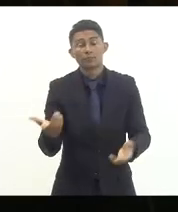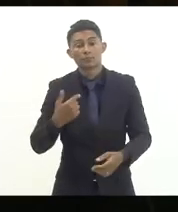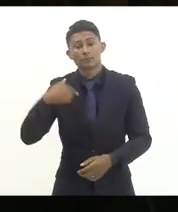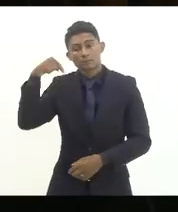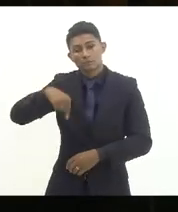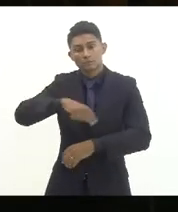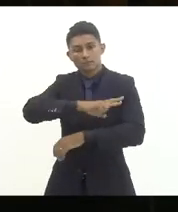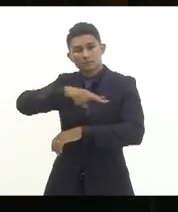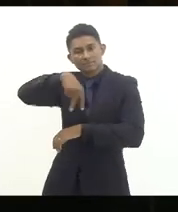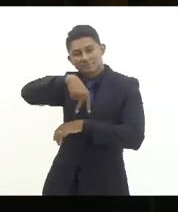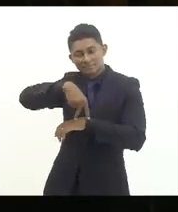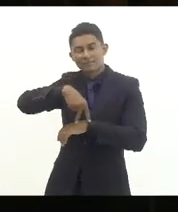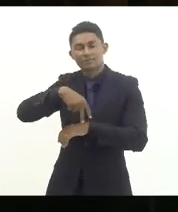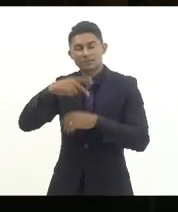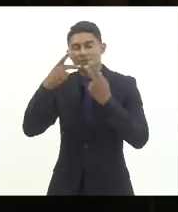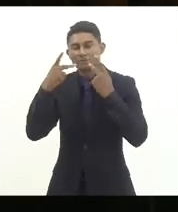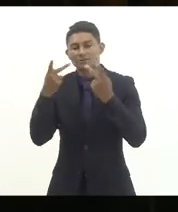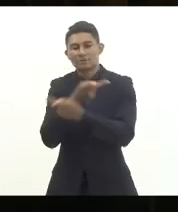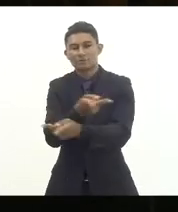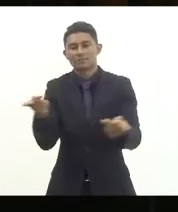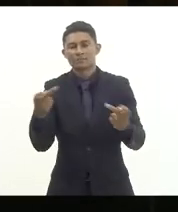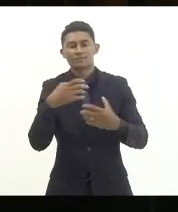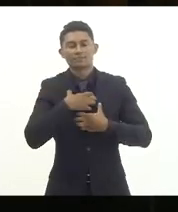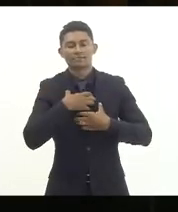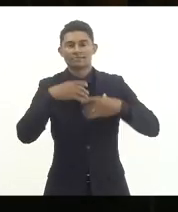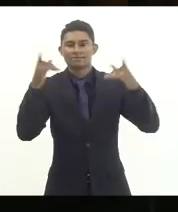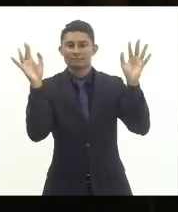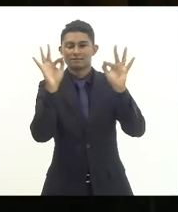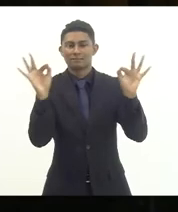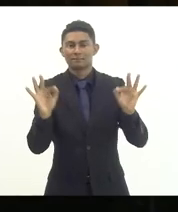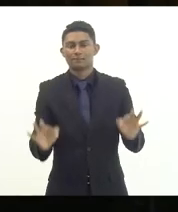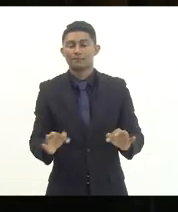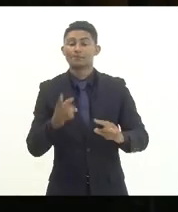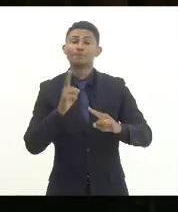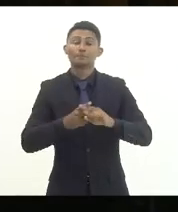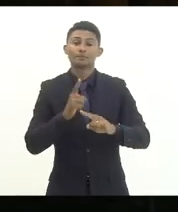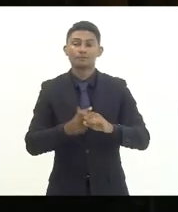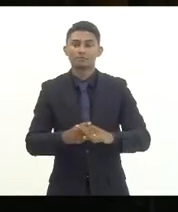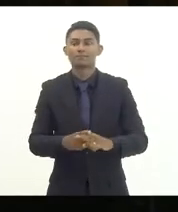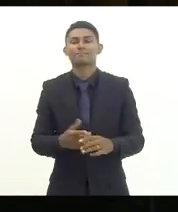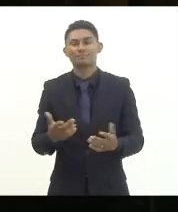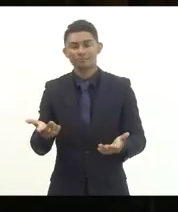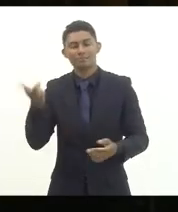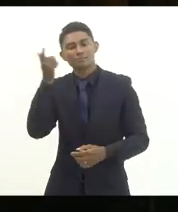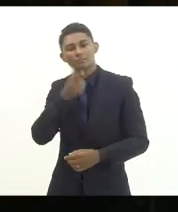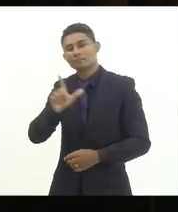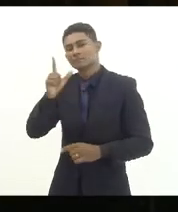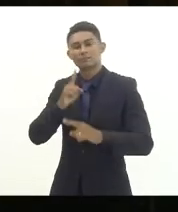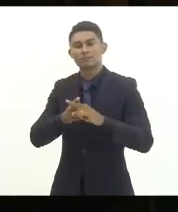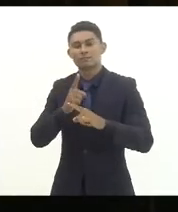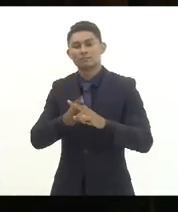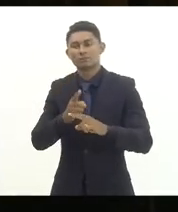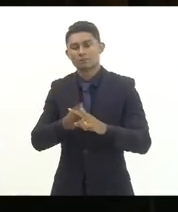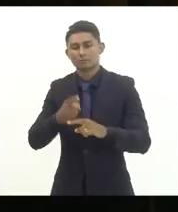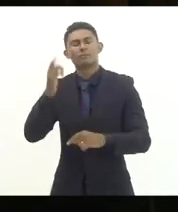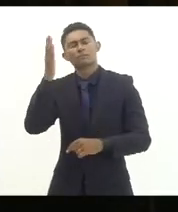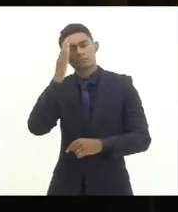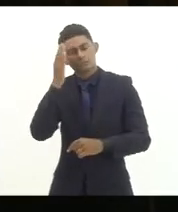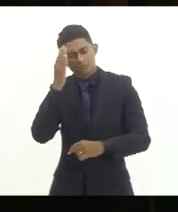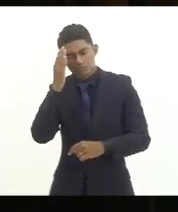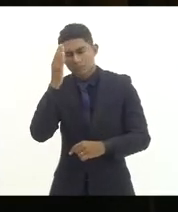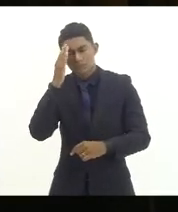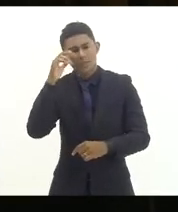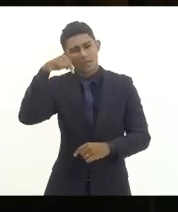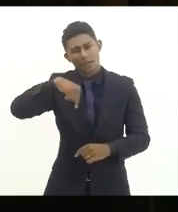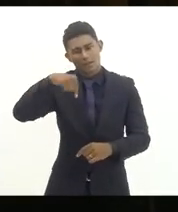com muita satisfação e alegria, porque isso é resultado por óbvio que conta, né, com todo o apoio